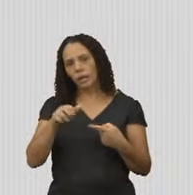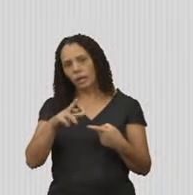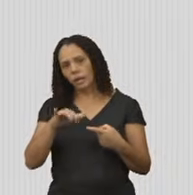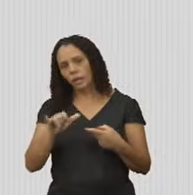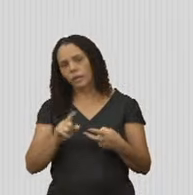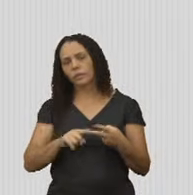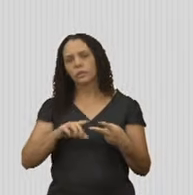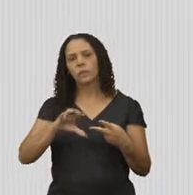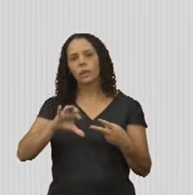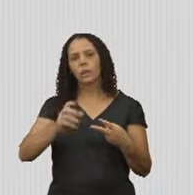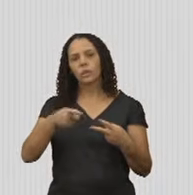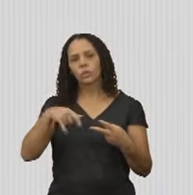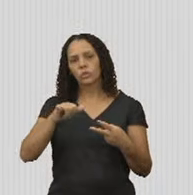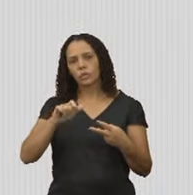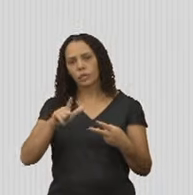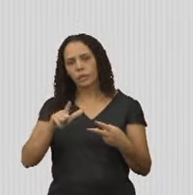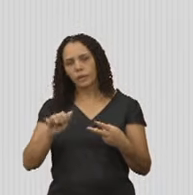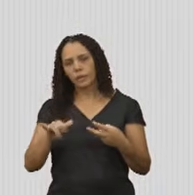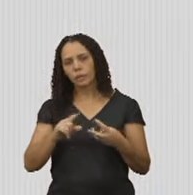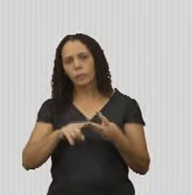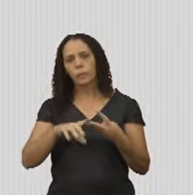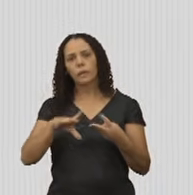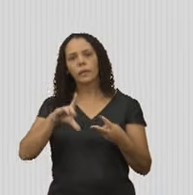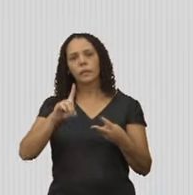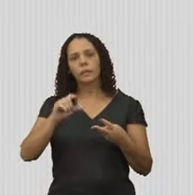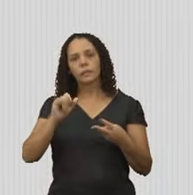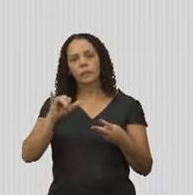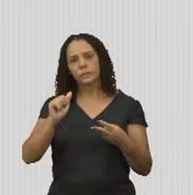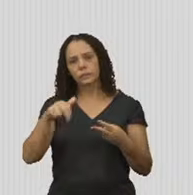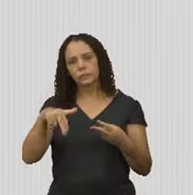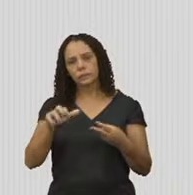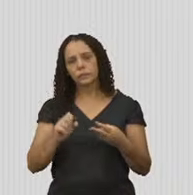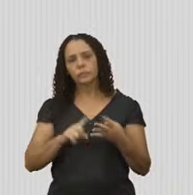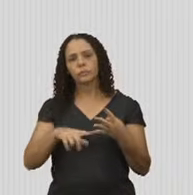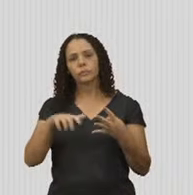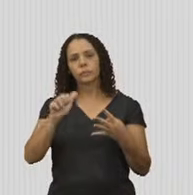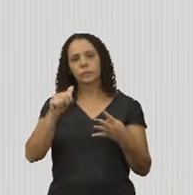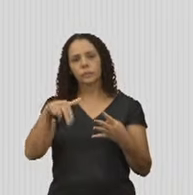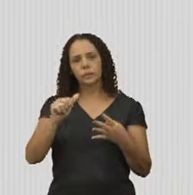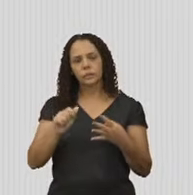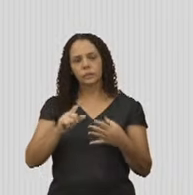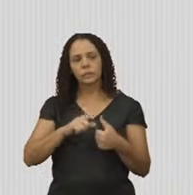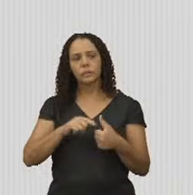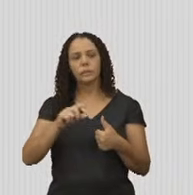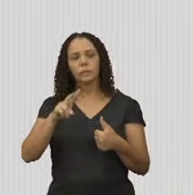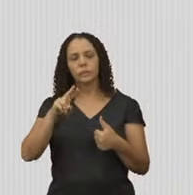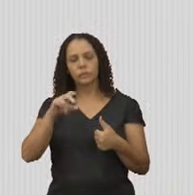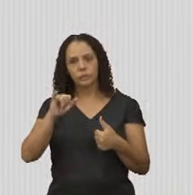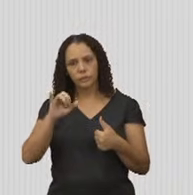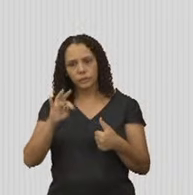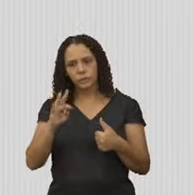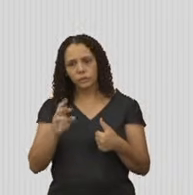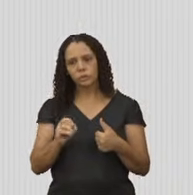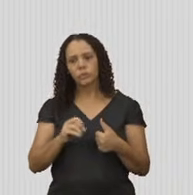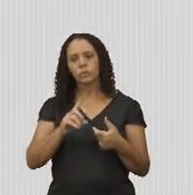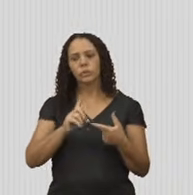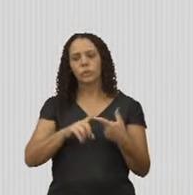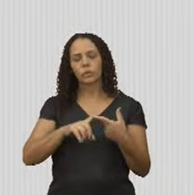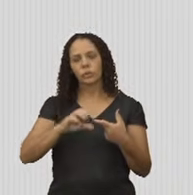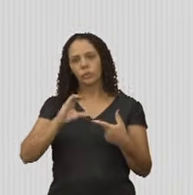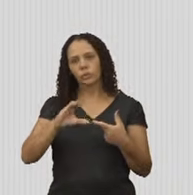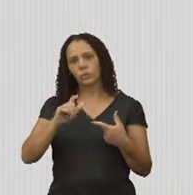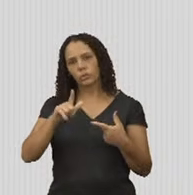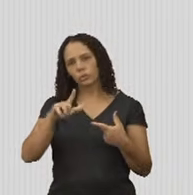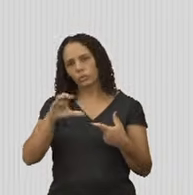Quina, a Cíntia, o Vitor, que também faz parte do grafite, o Clóvis, que está